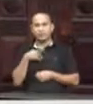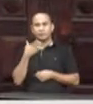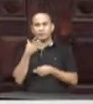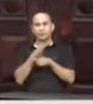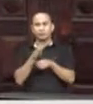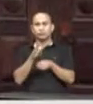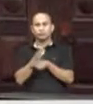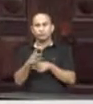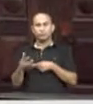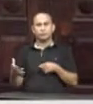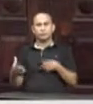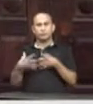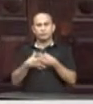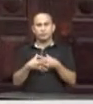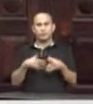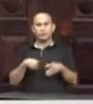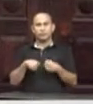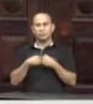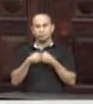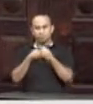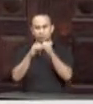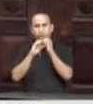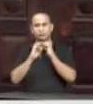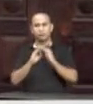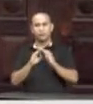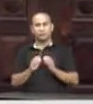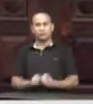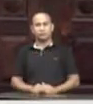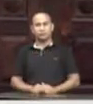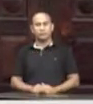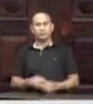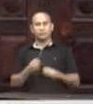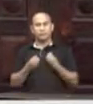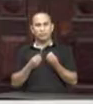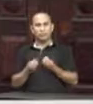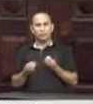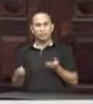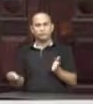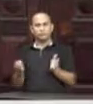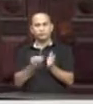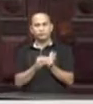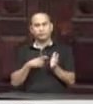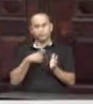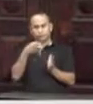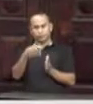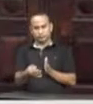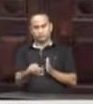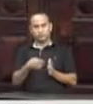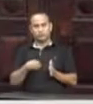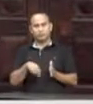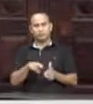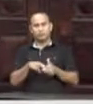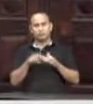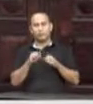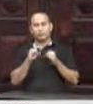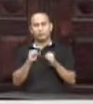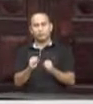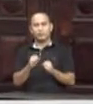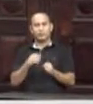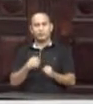recursos adicionais permanentes e de maneira, como foi colocada, garantidos, para que a gente